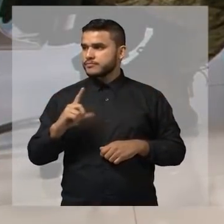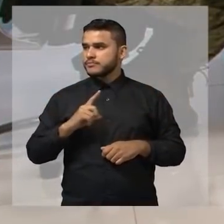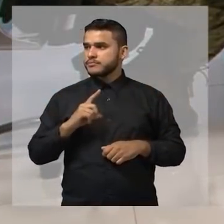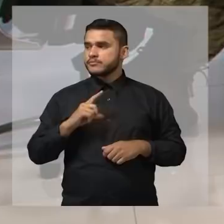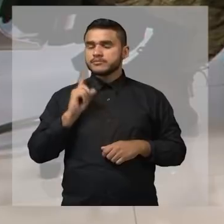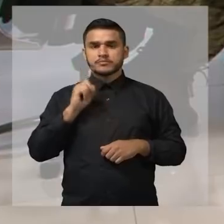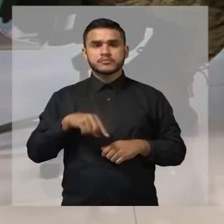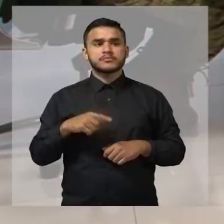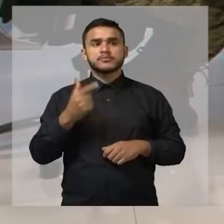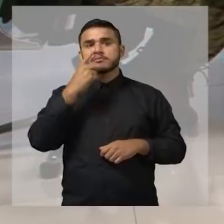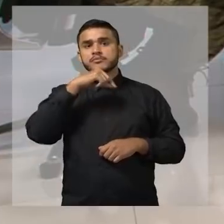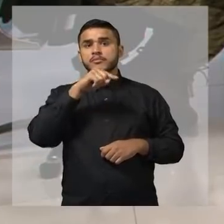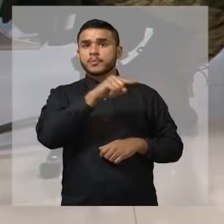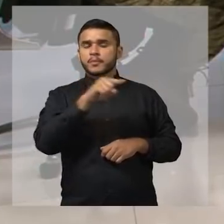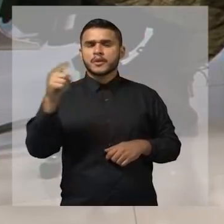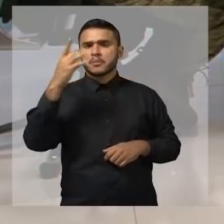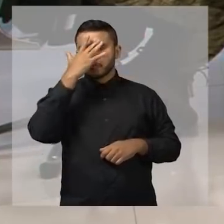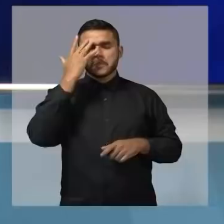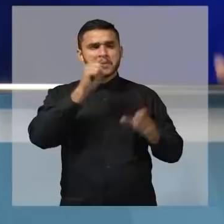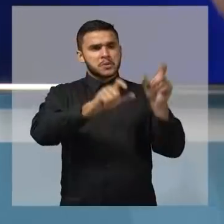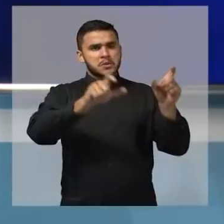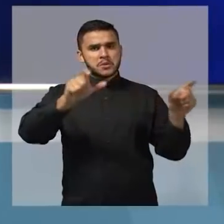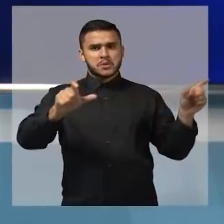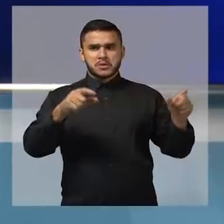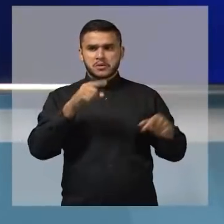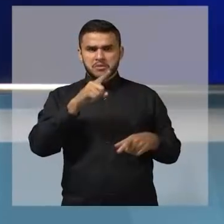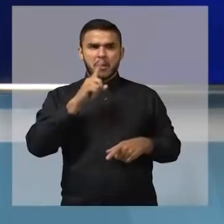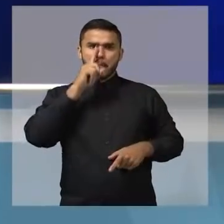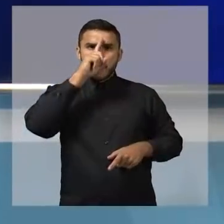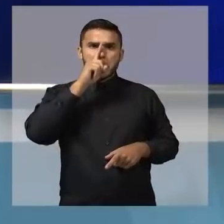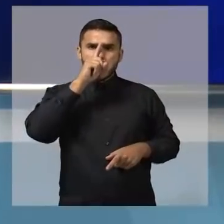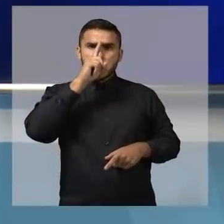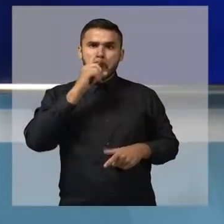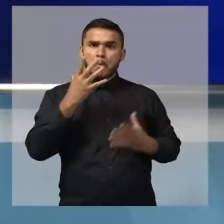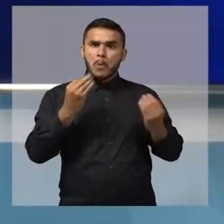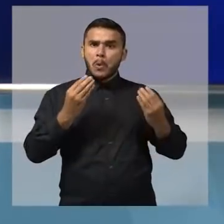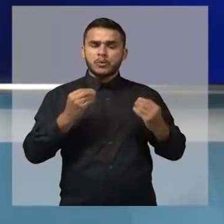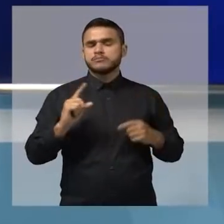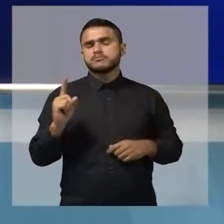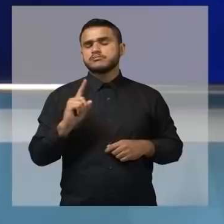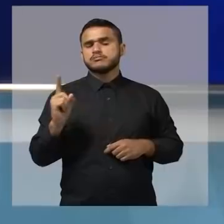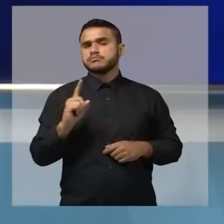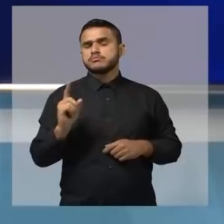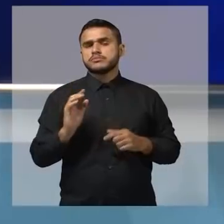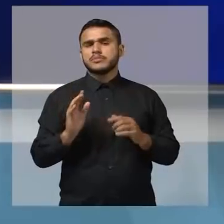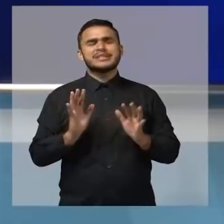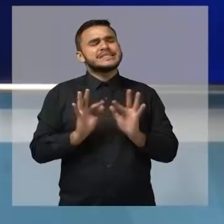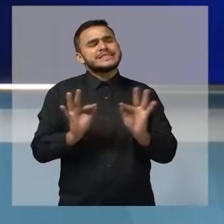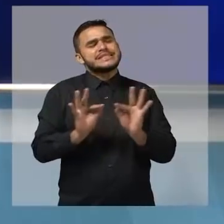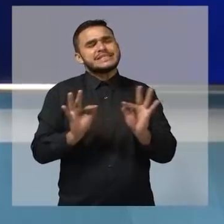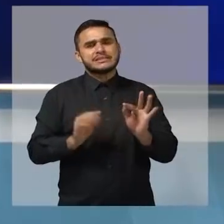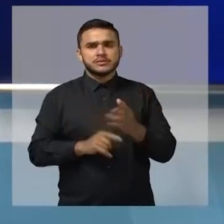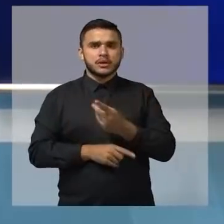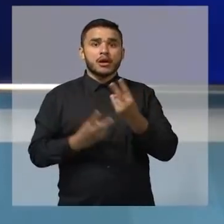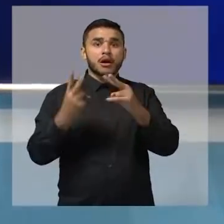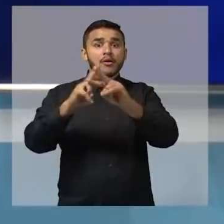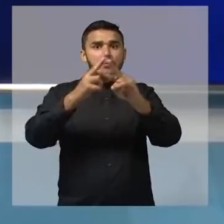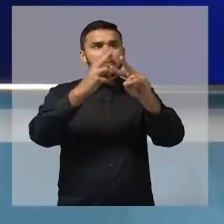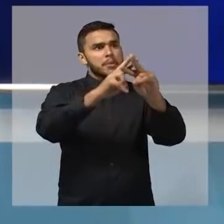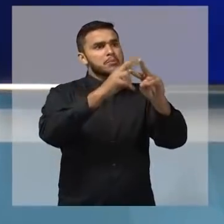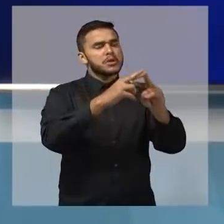lá não são crimes de alta periculosidade, são crimes de menor gravidade, mas o que se percebeu